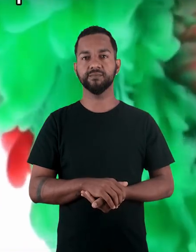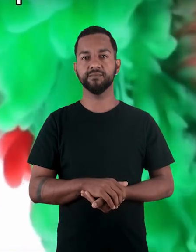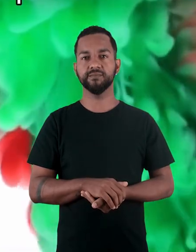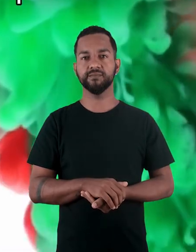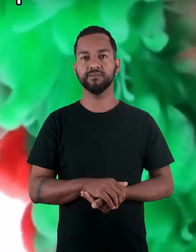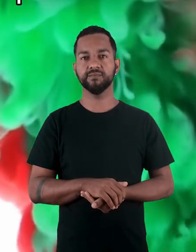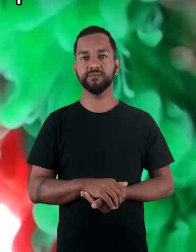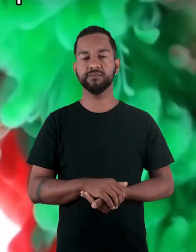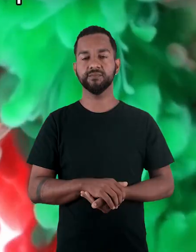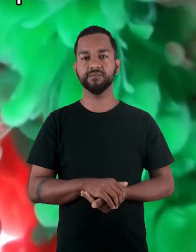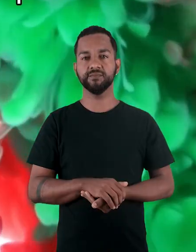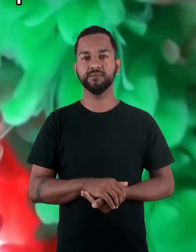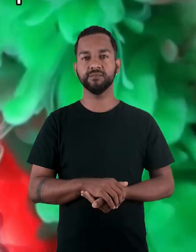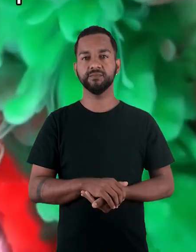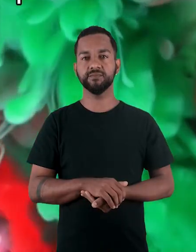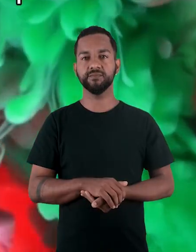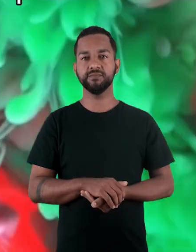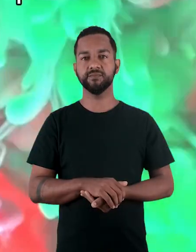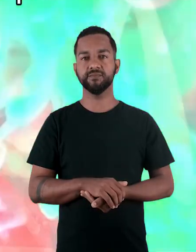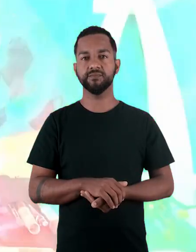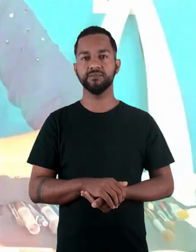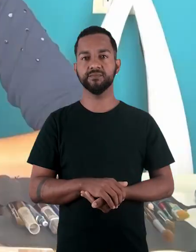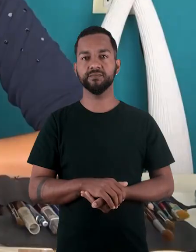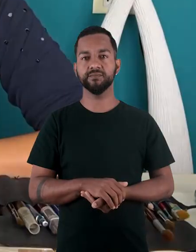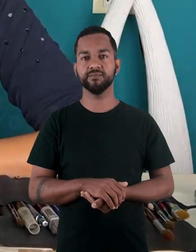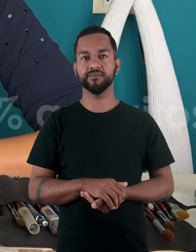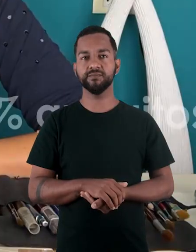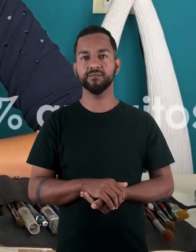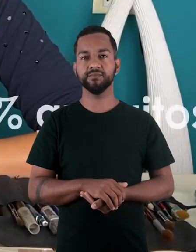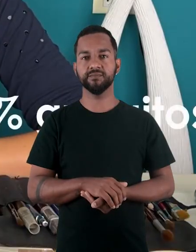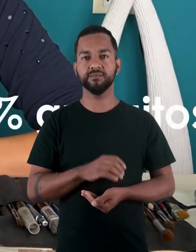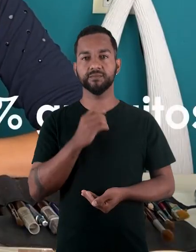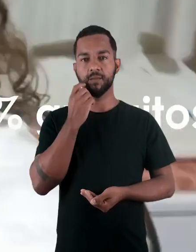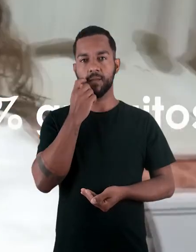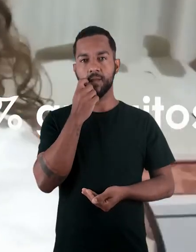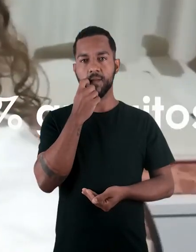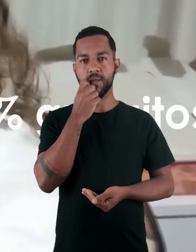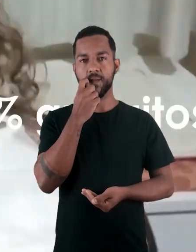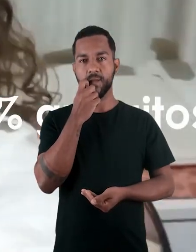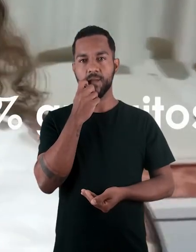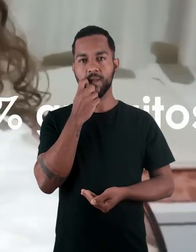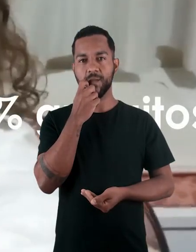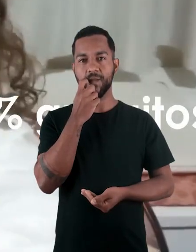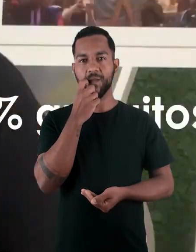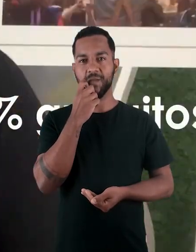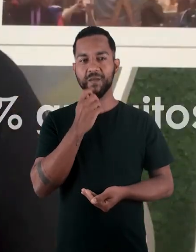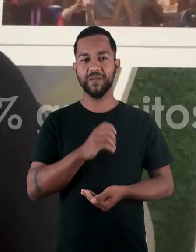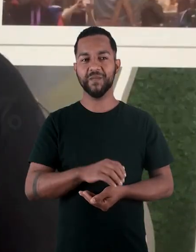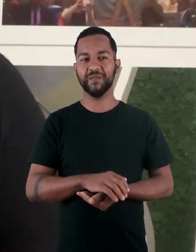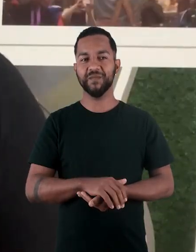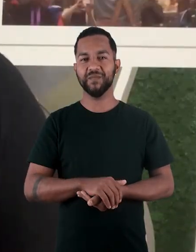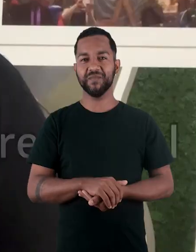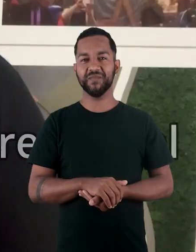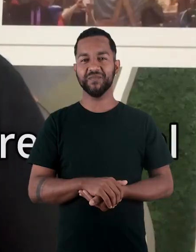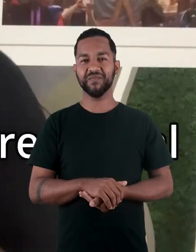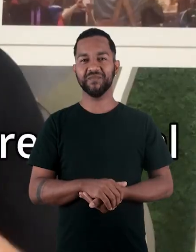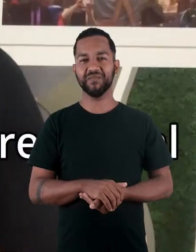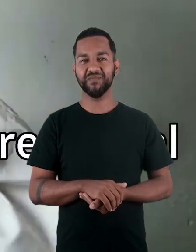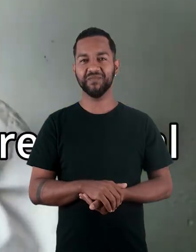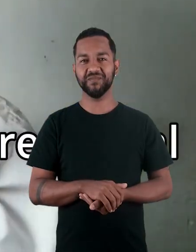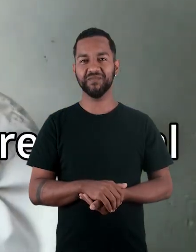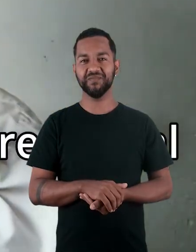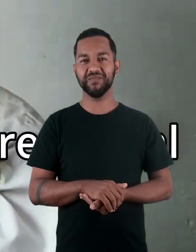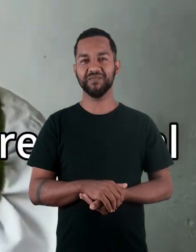Mix. Um mix de arte e cultura para você. Pessoas ministram videoaulas. Conteúdos semanais 100% gratuitos.